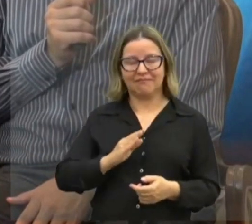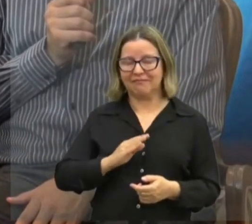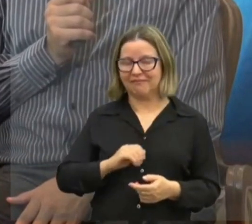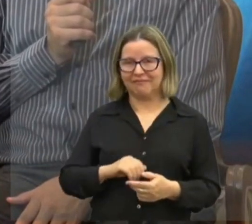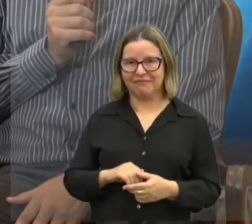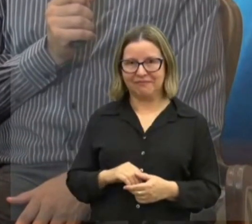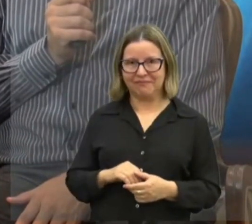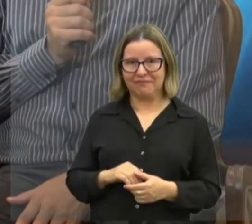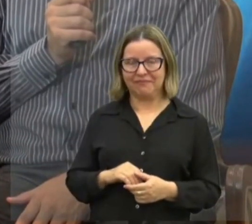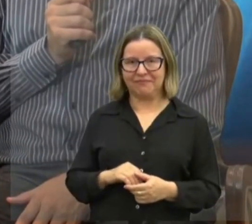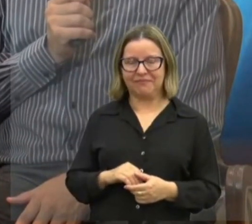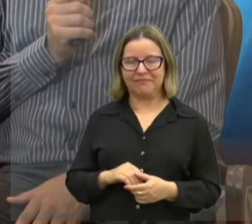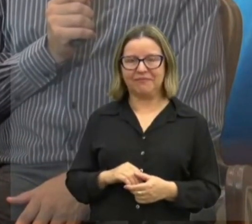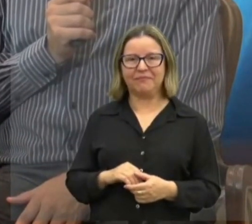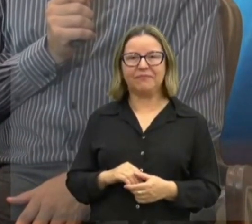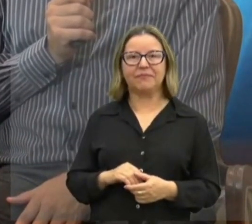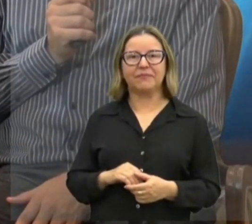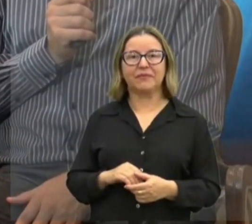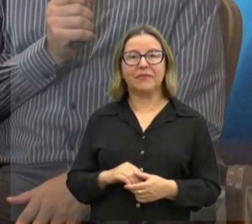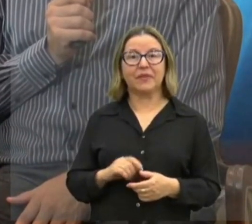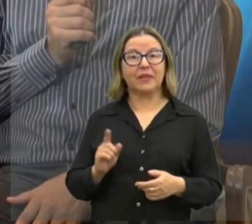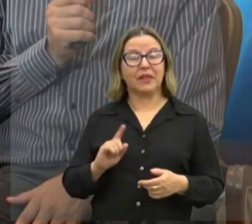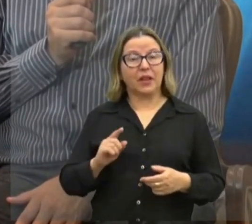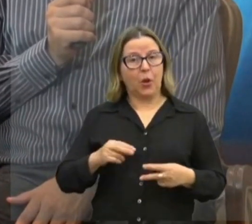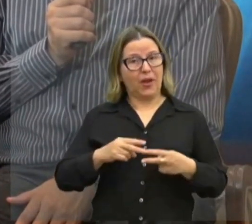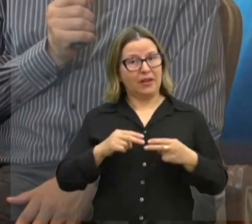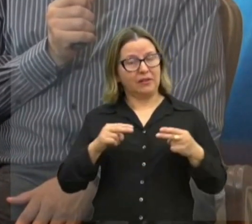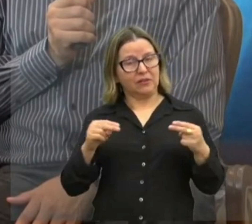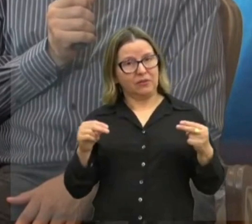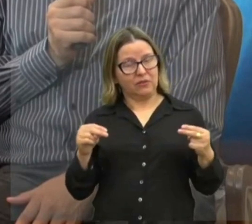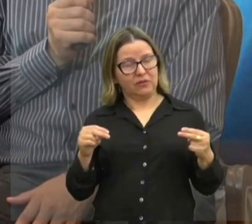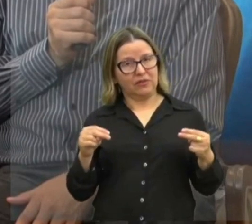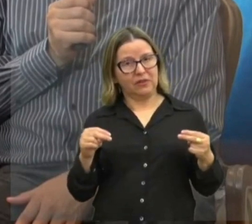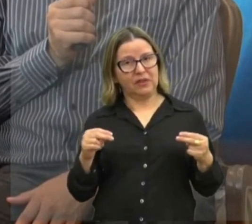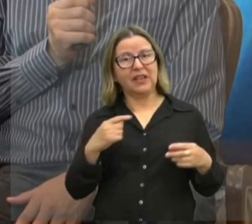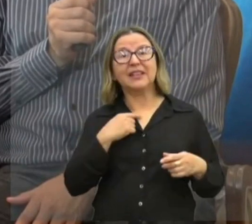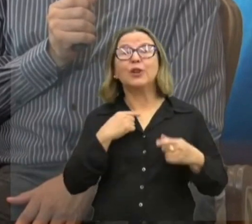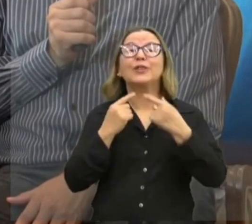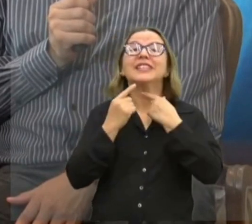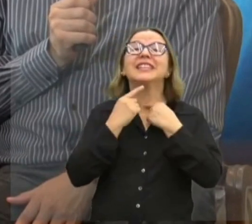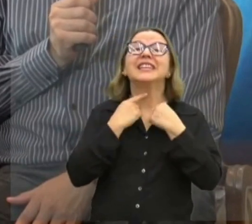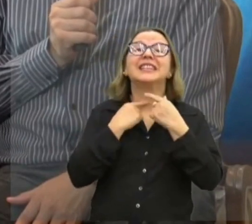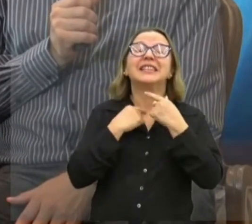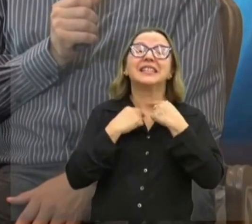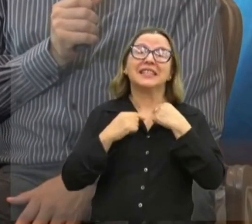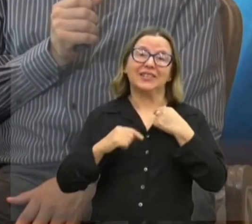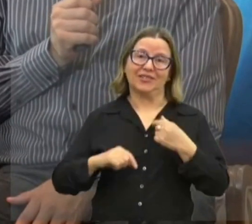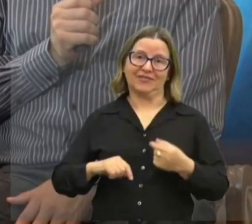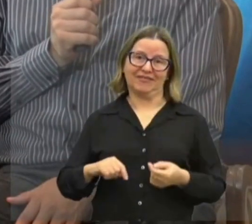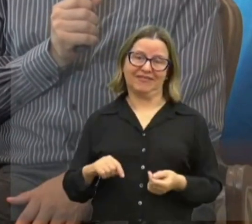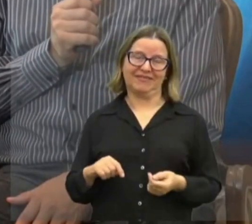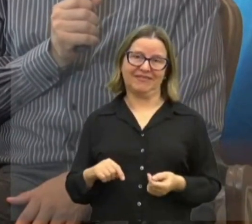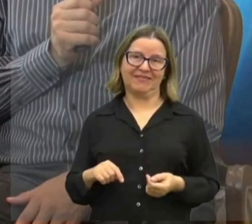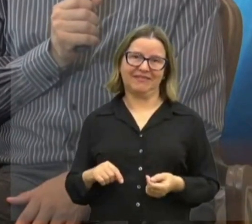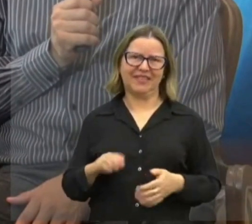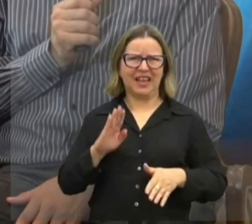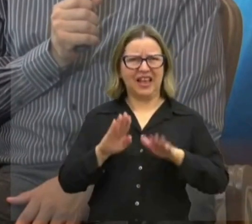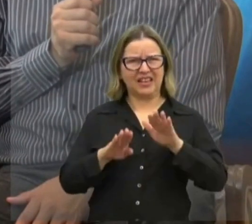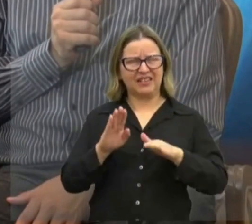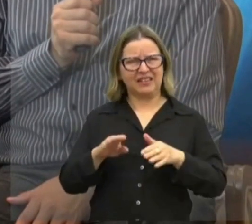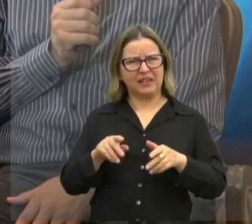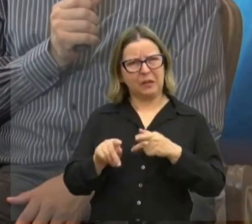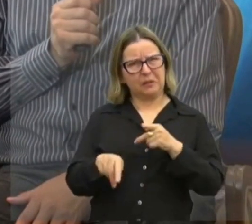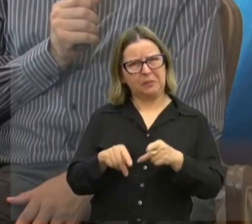verdade. Não são aquelas coisas que eu desejo. Às vezes as